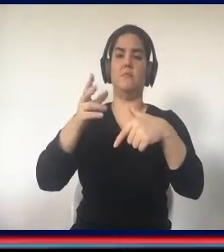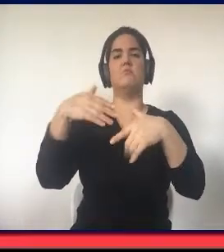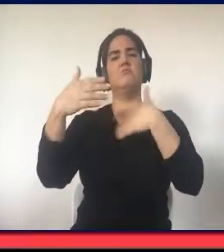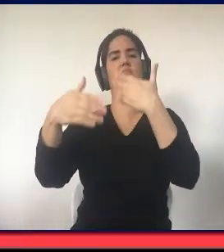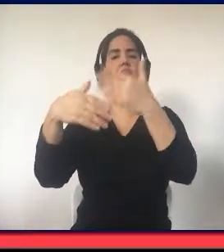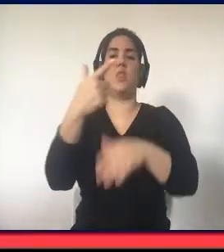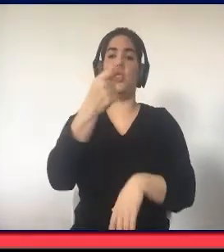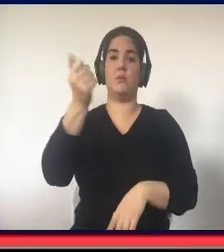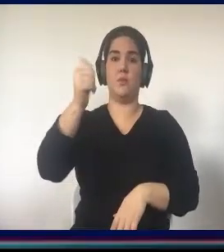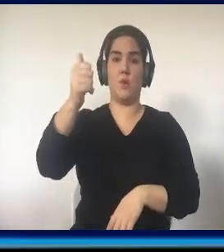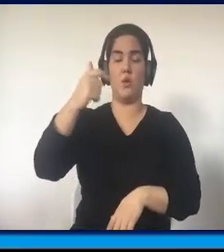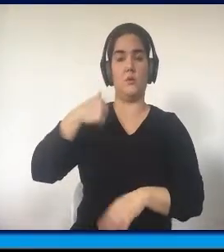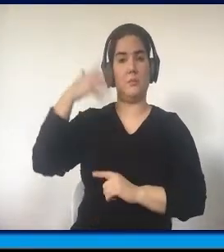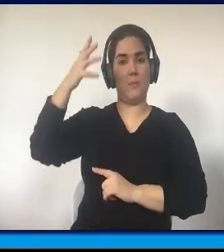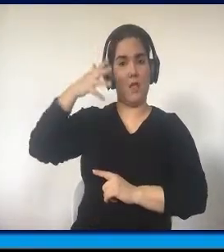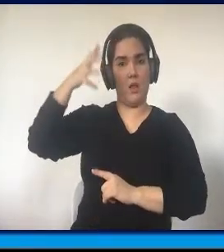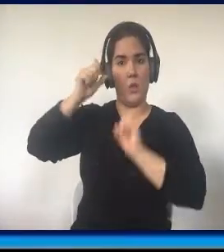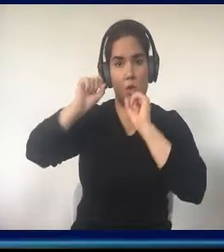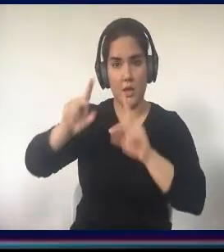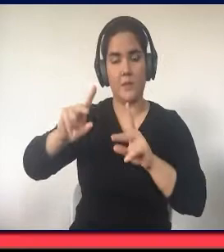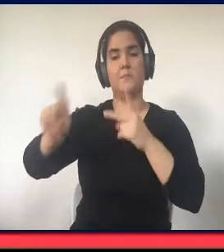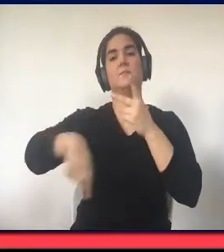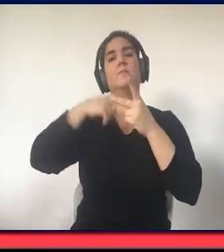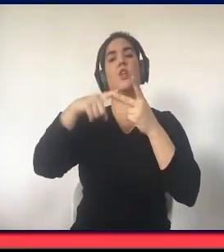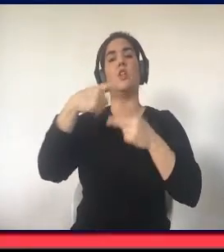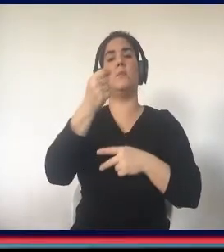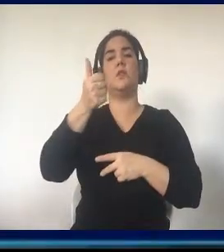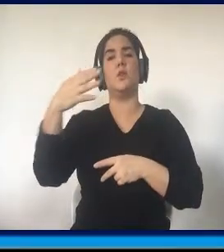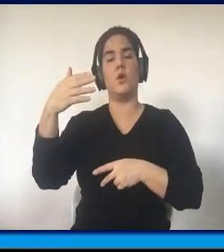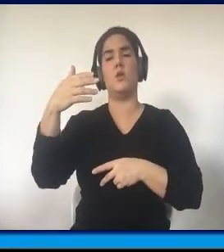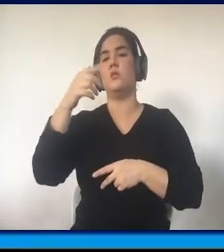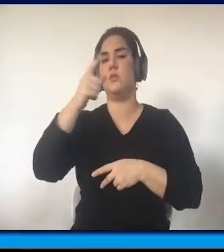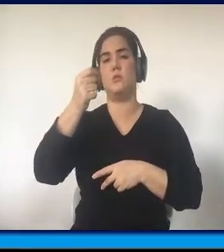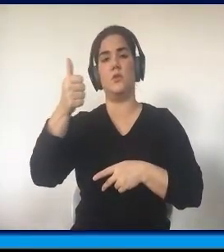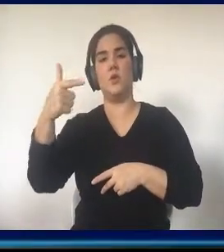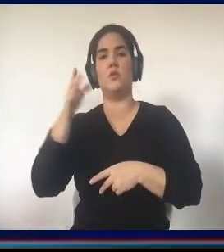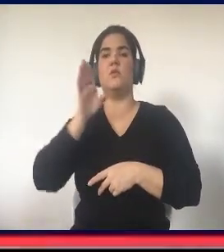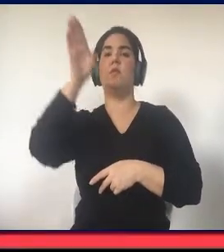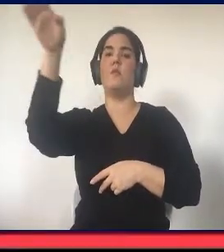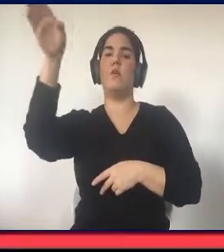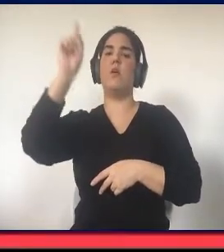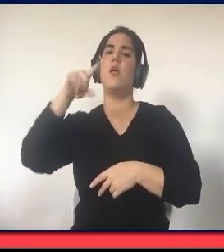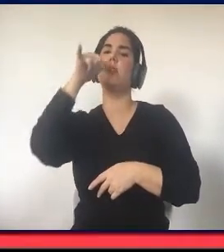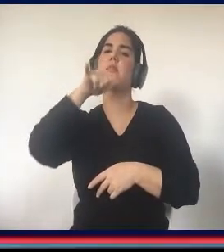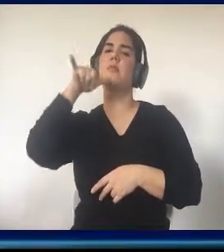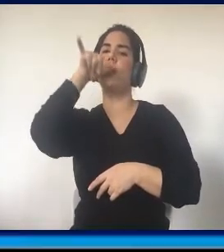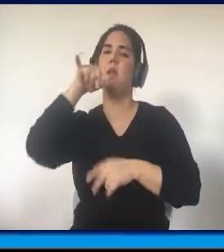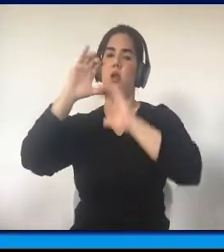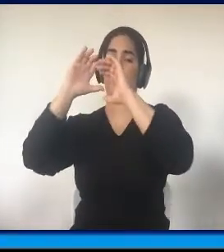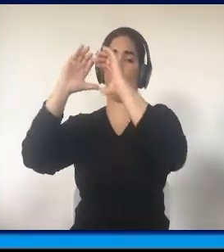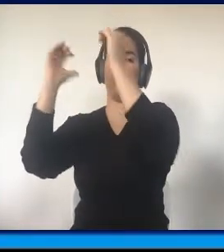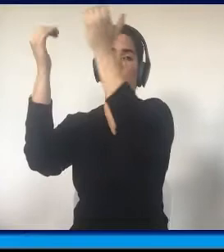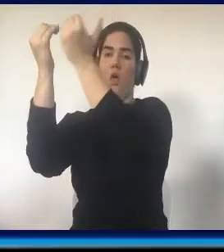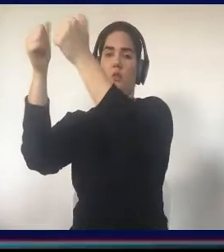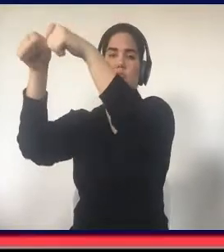Em 2012, eu fui para o Congresso Mundial de Lazer em Rimini, na Itália. E aí nós viajamos para 3 países, para